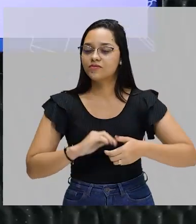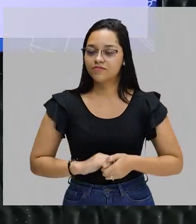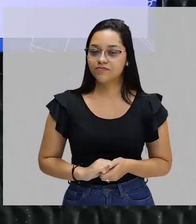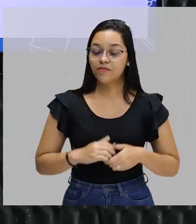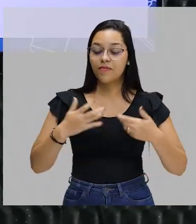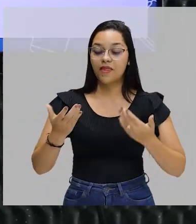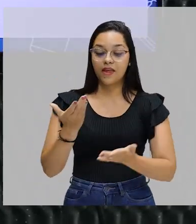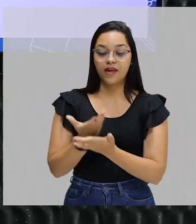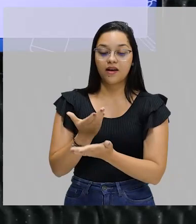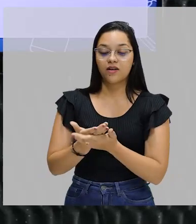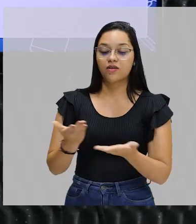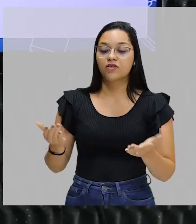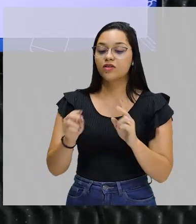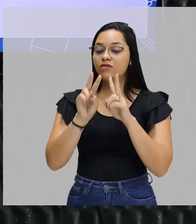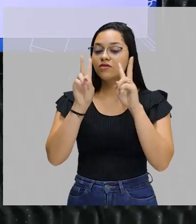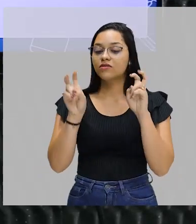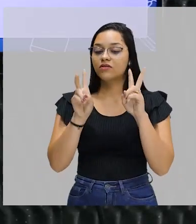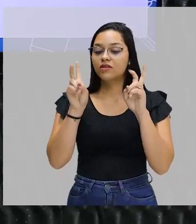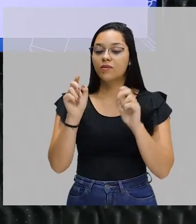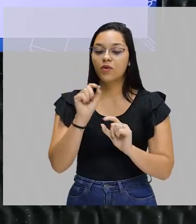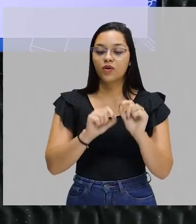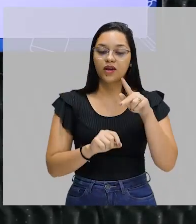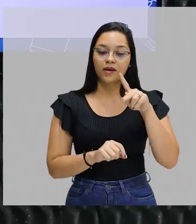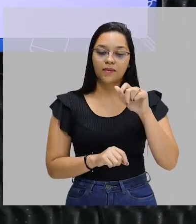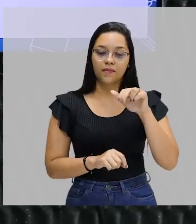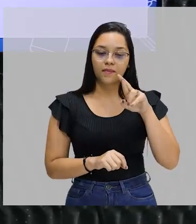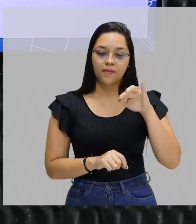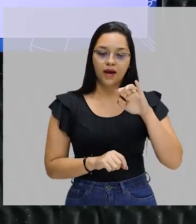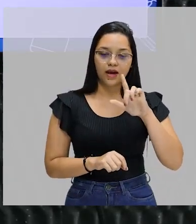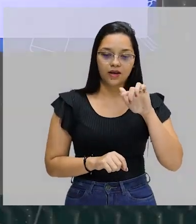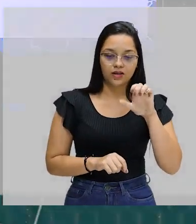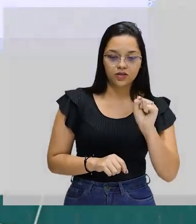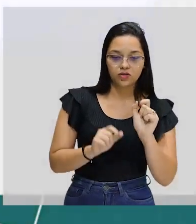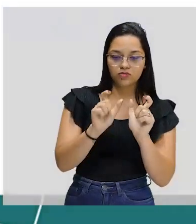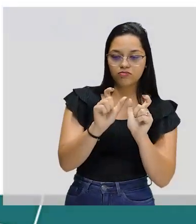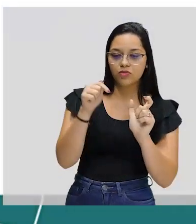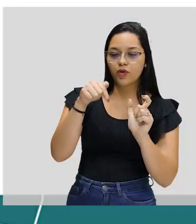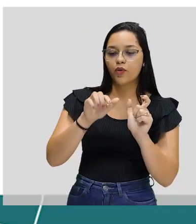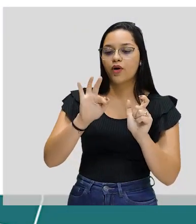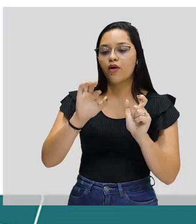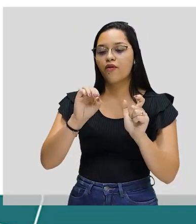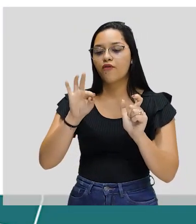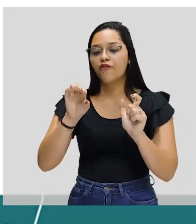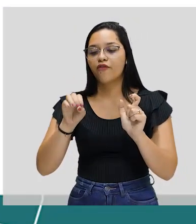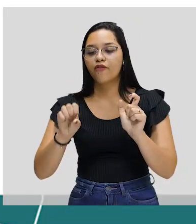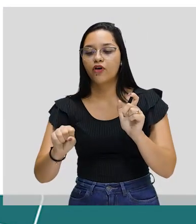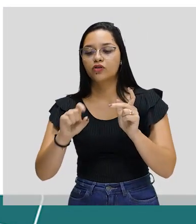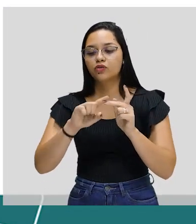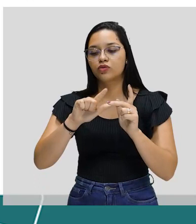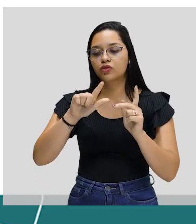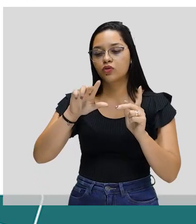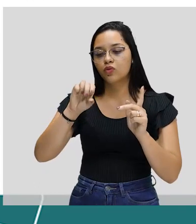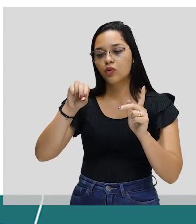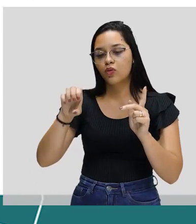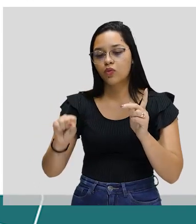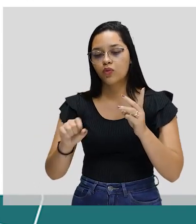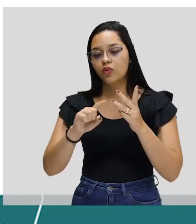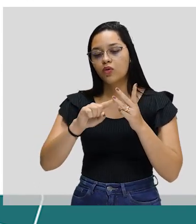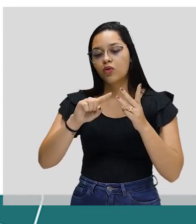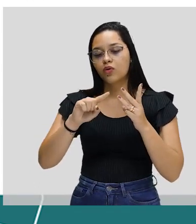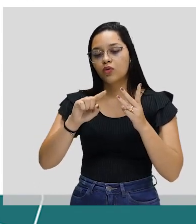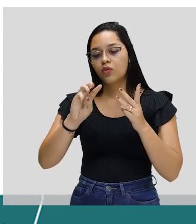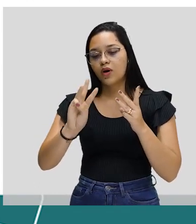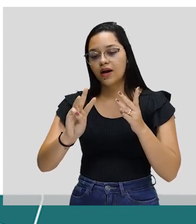Bom, a aula de hoje nós vamos falar sobre partículas mensageiras, que são os fótons, os gluons, partículas W e Z, que são os